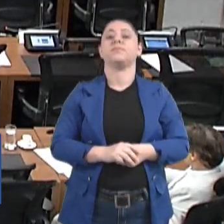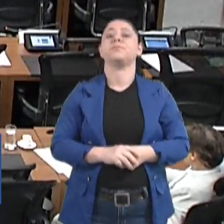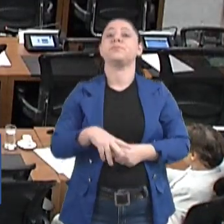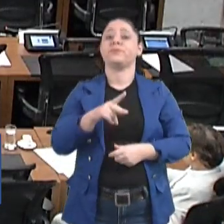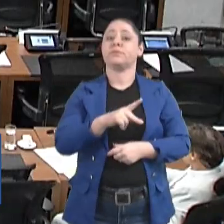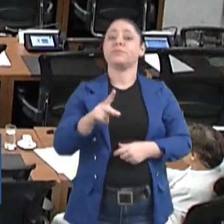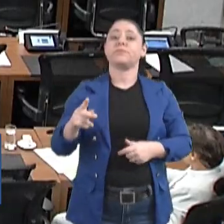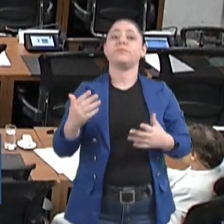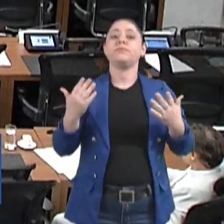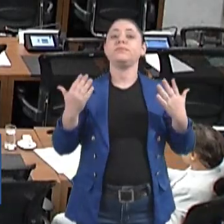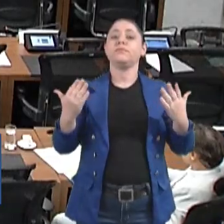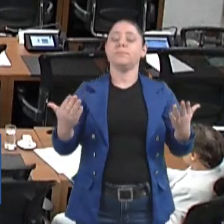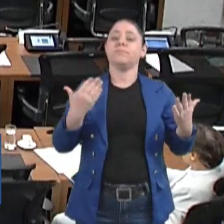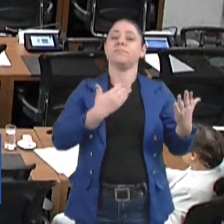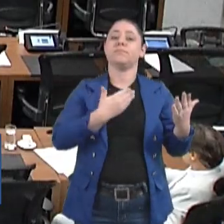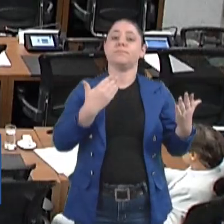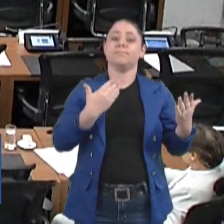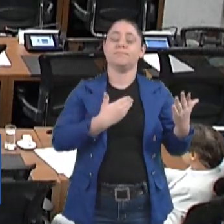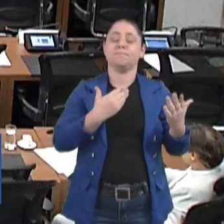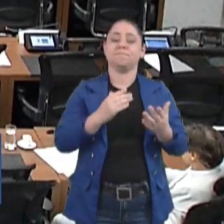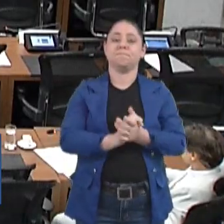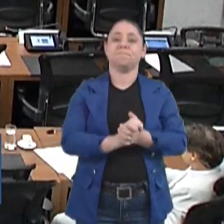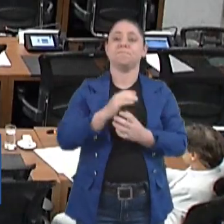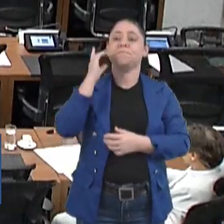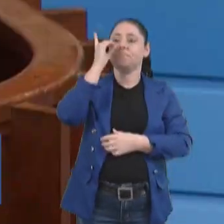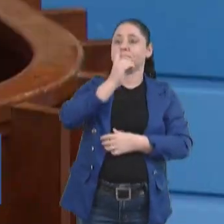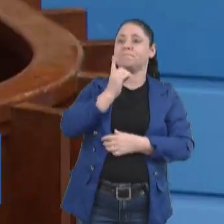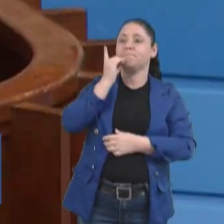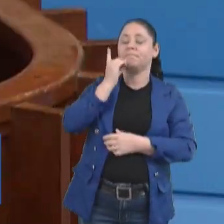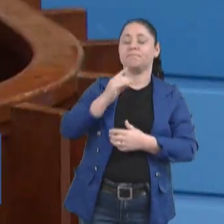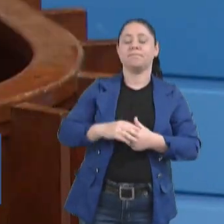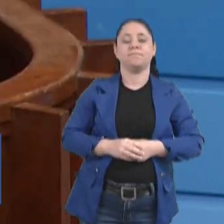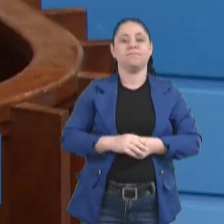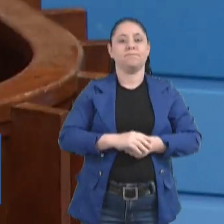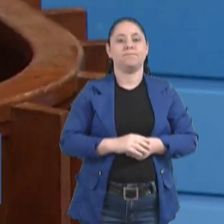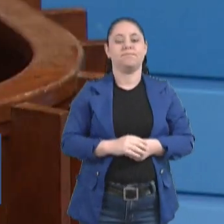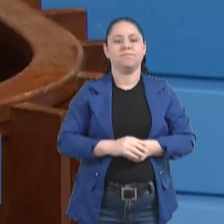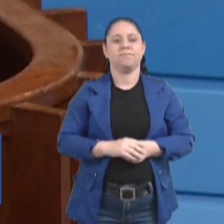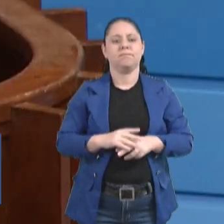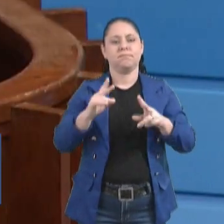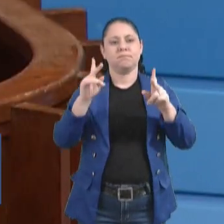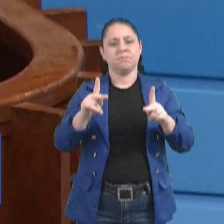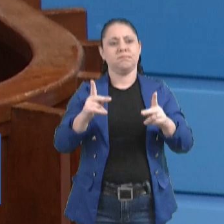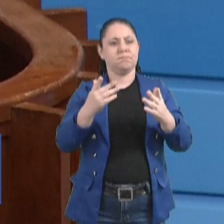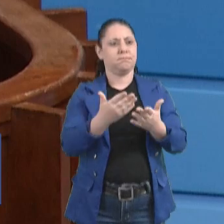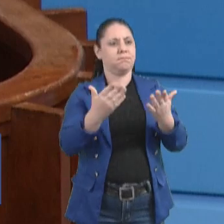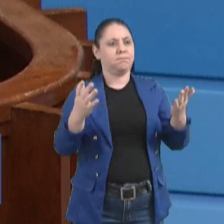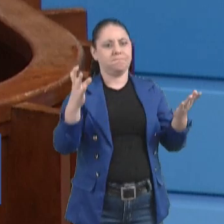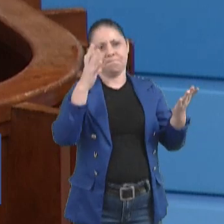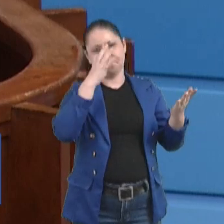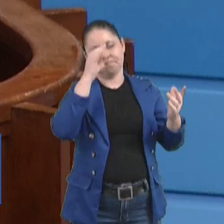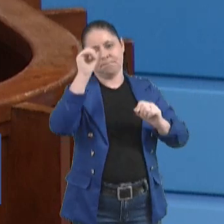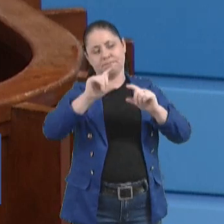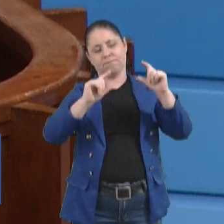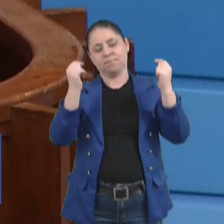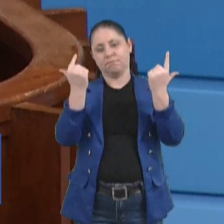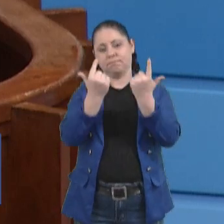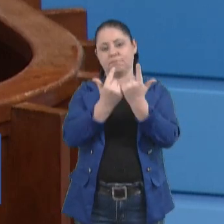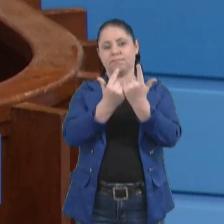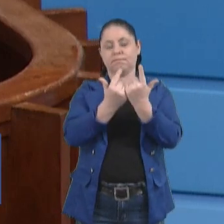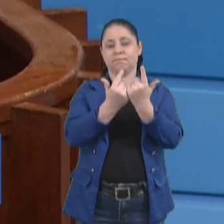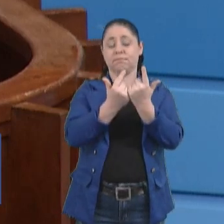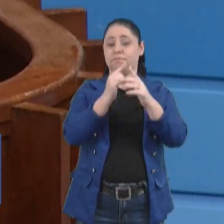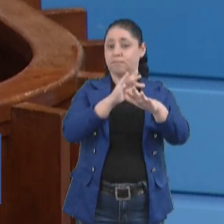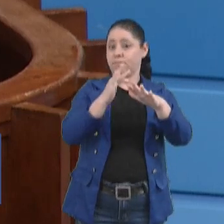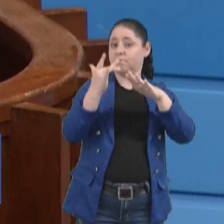Senhor presidente, colegas parlamentares, público que nos assiste pela TV Assembleia,